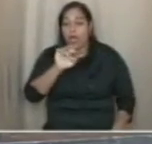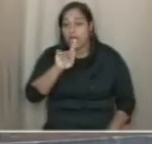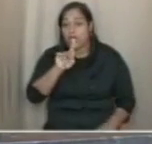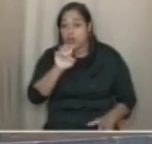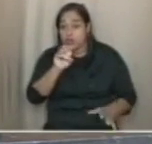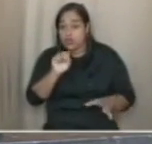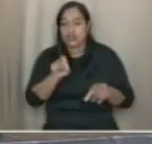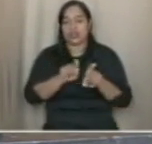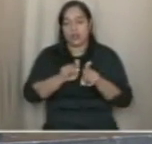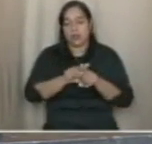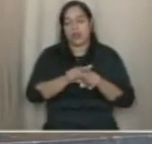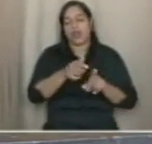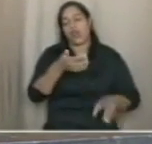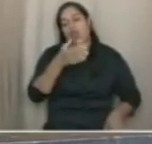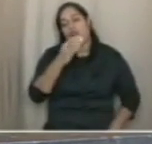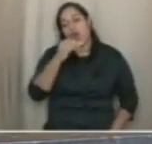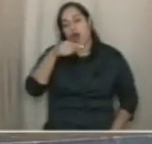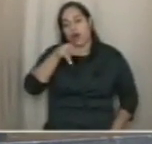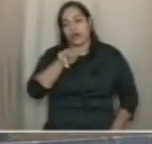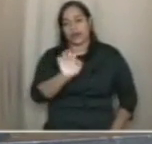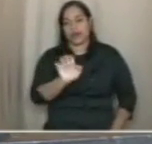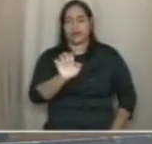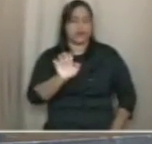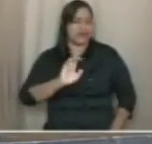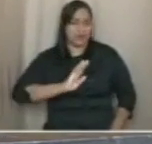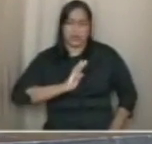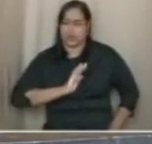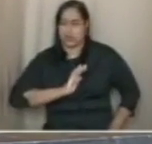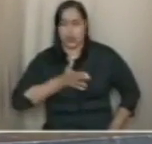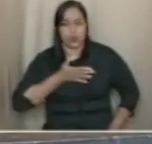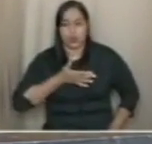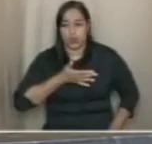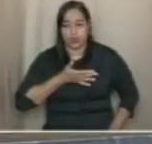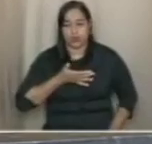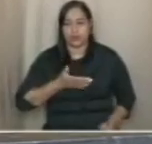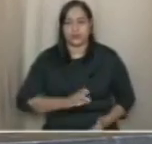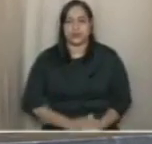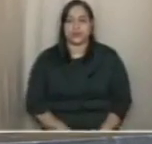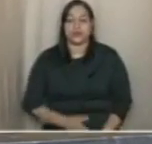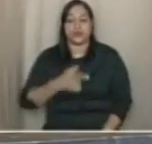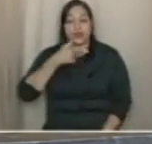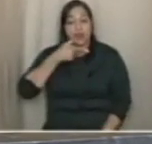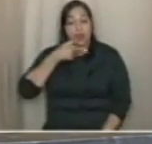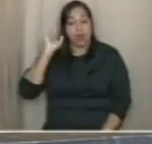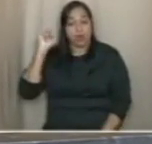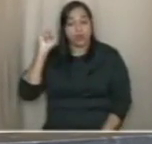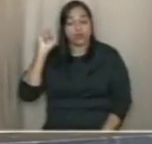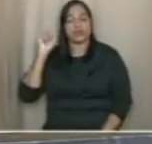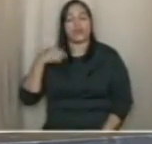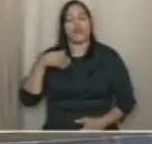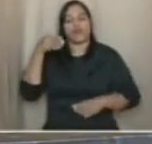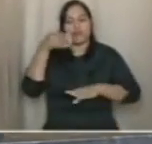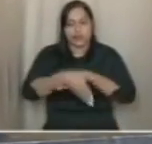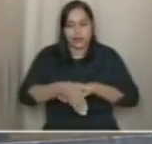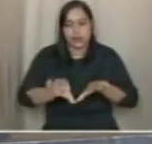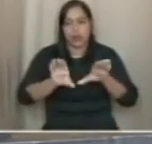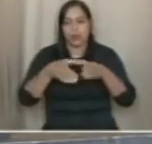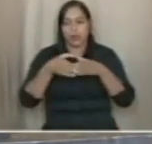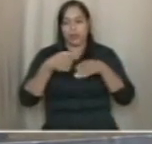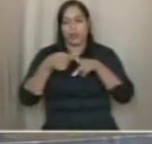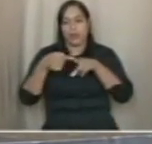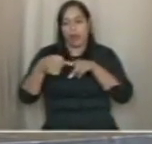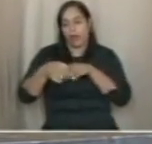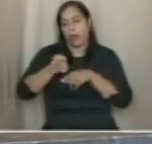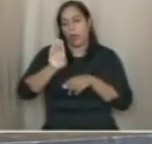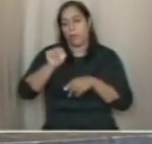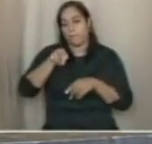Coelho e Coque. Um absurdo. Ontem, eu estive na comunidade do Bongi, em